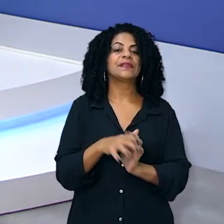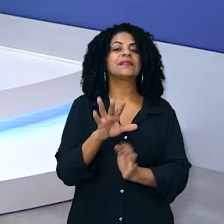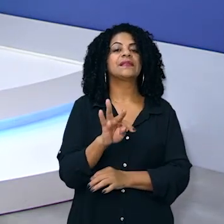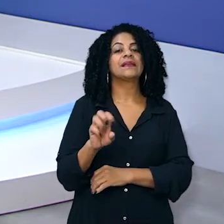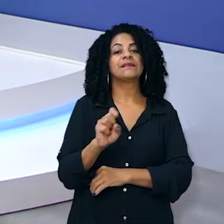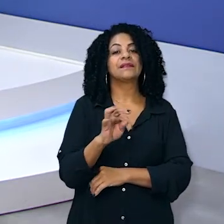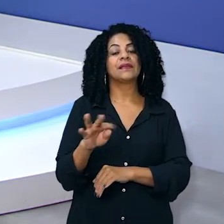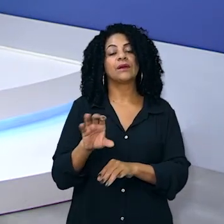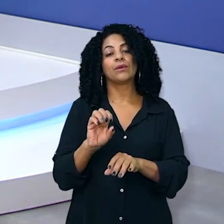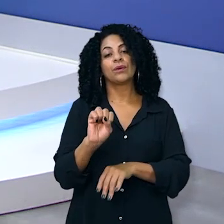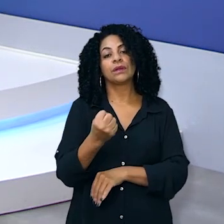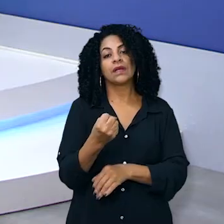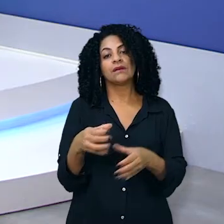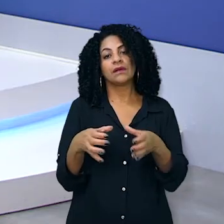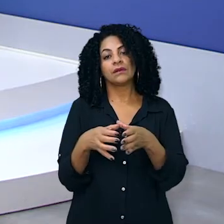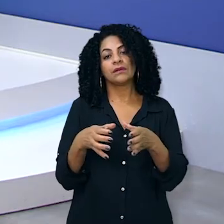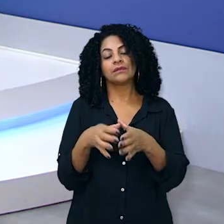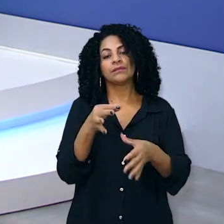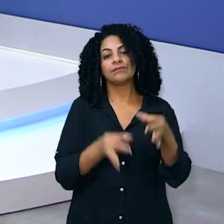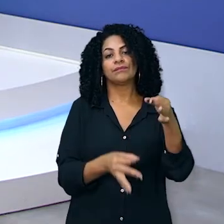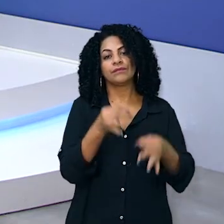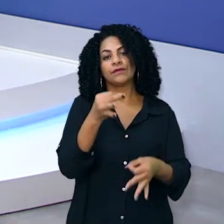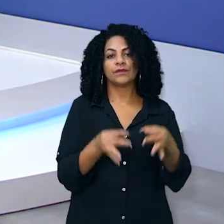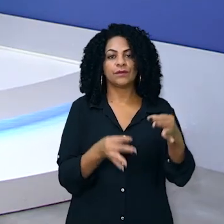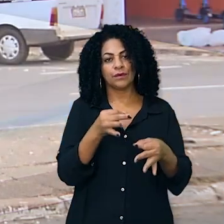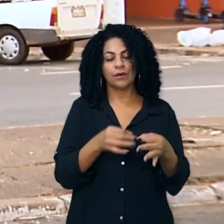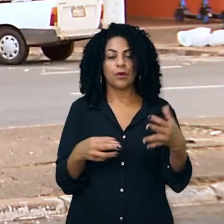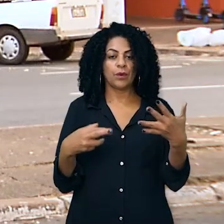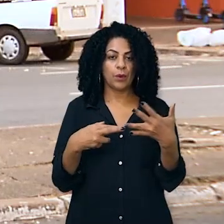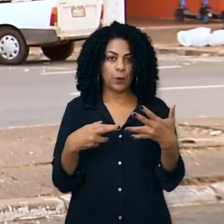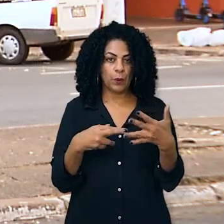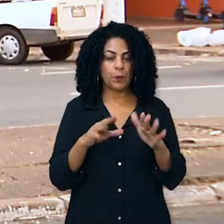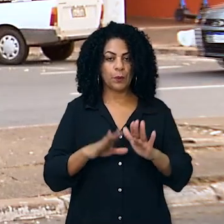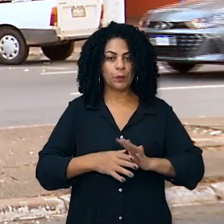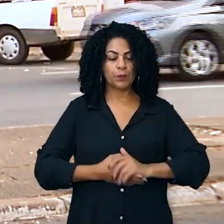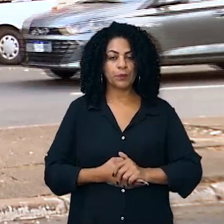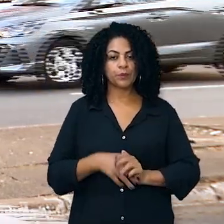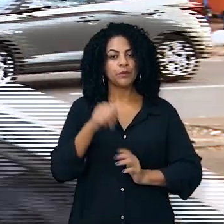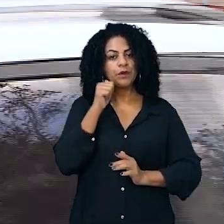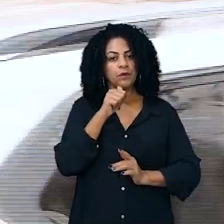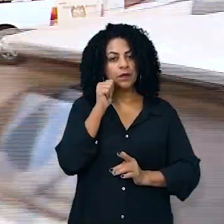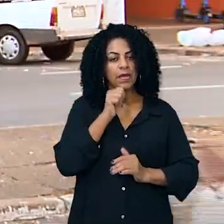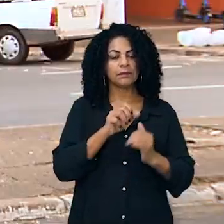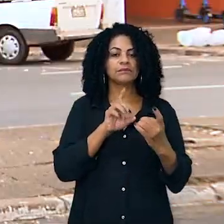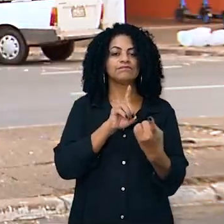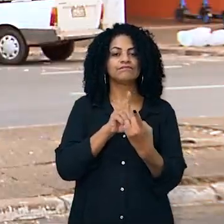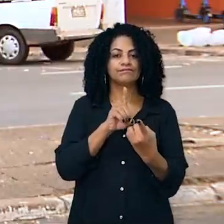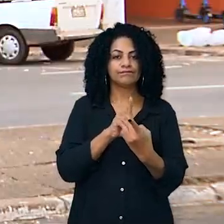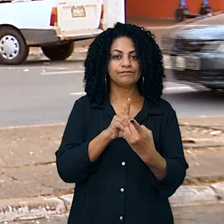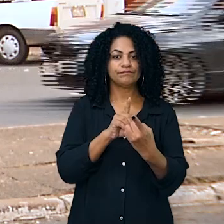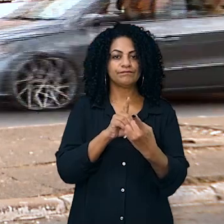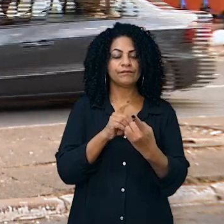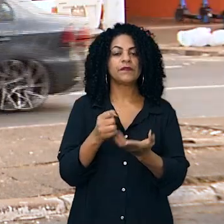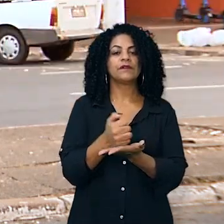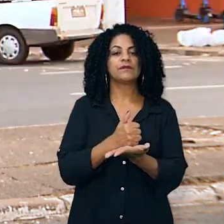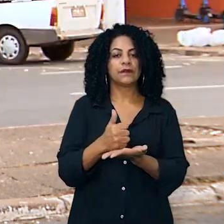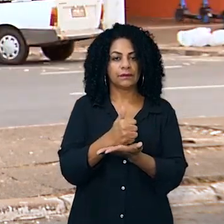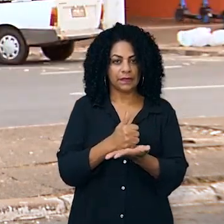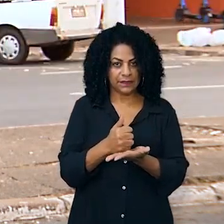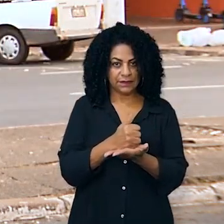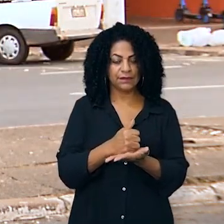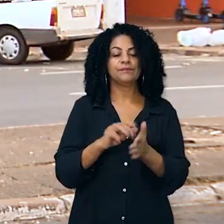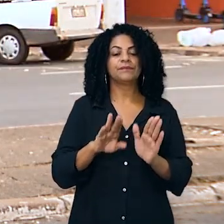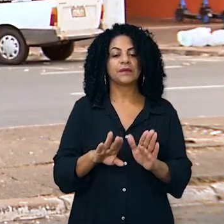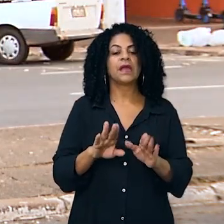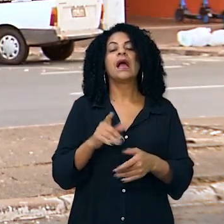a 8ª turma julgou inviável o exame do recurso. A balconista trabalhava na drogaria Pacheco. Ela entrou com uma